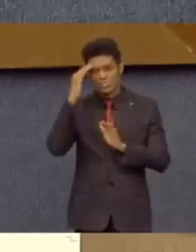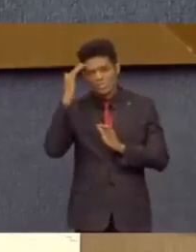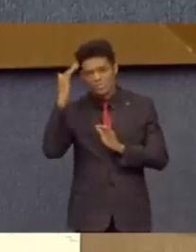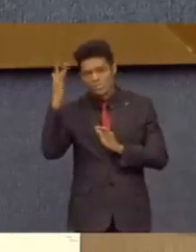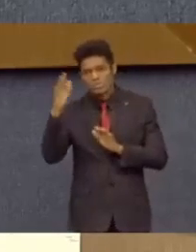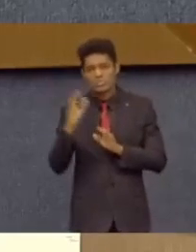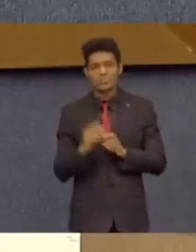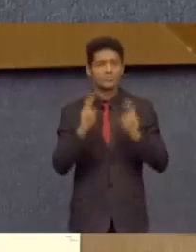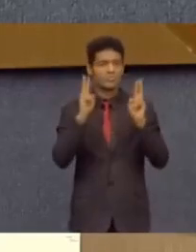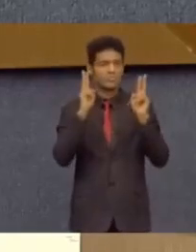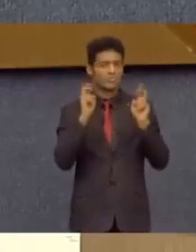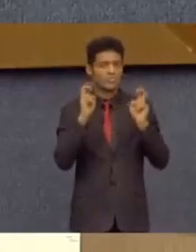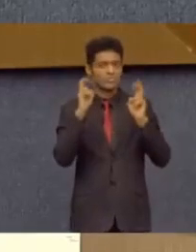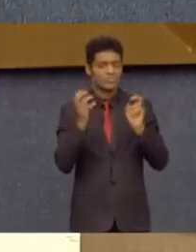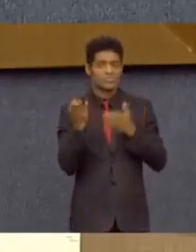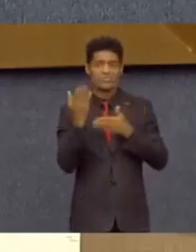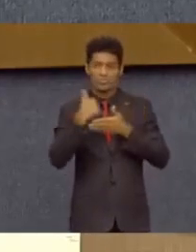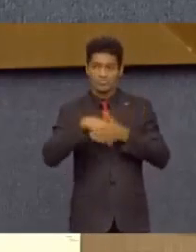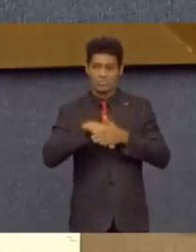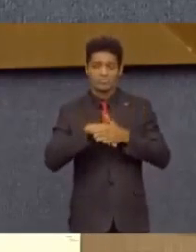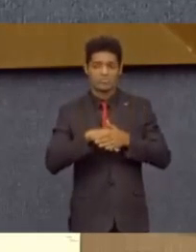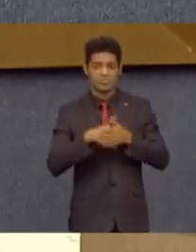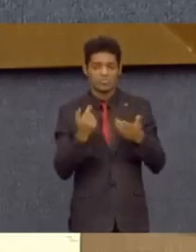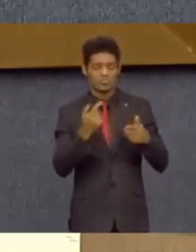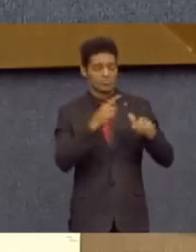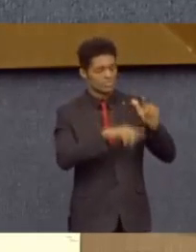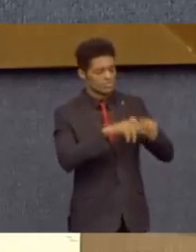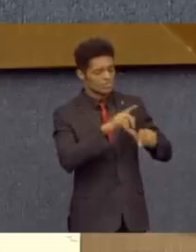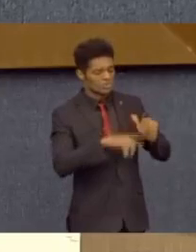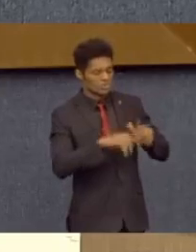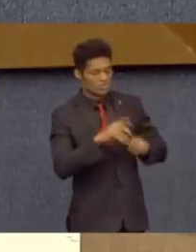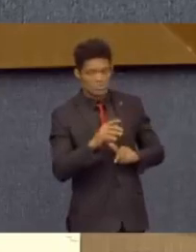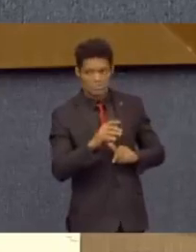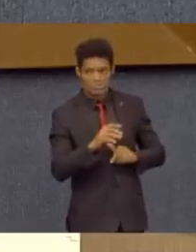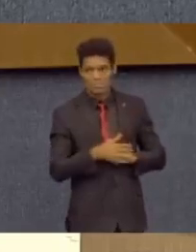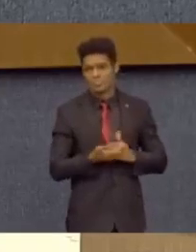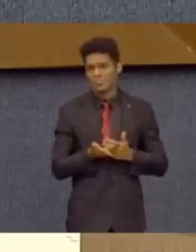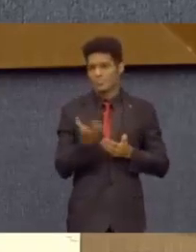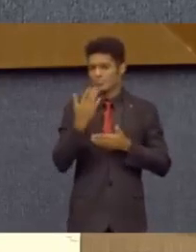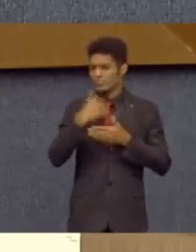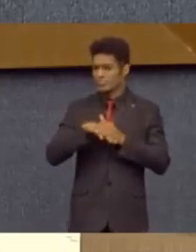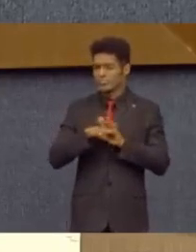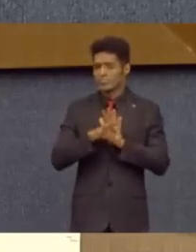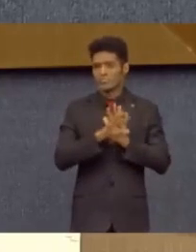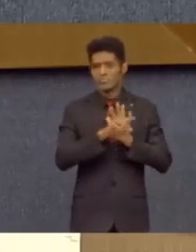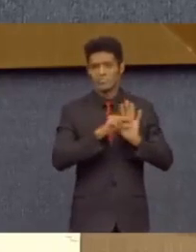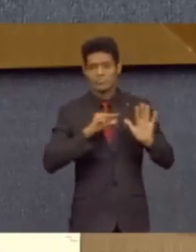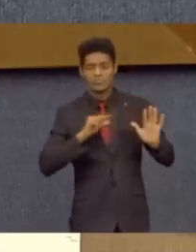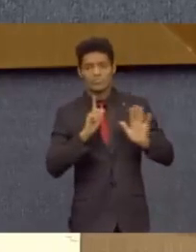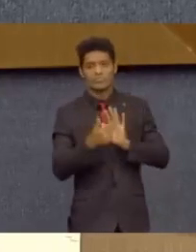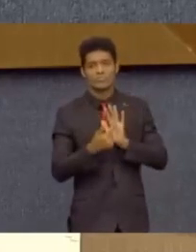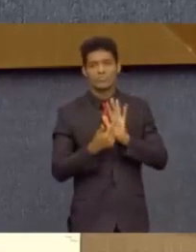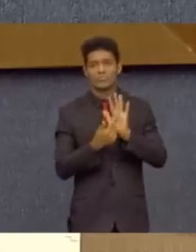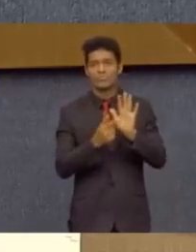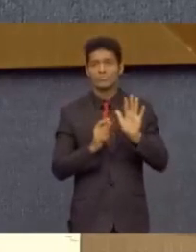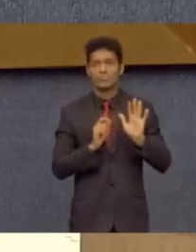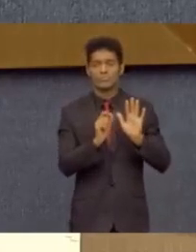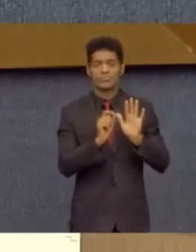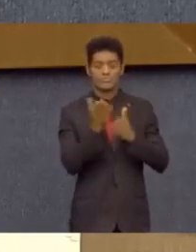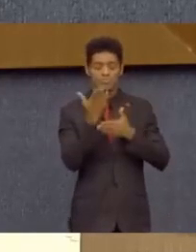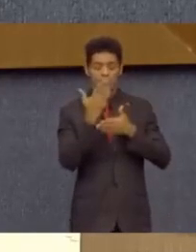ou alguma coisa. De acordo com ele, guardar uma coisa não é escondê-la ou